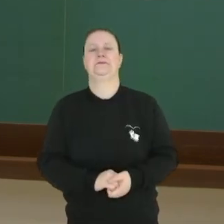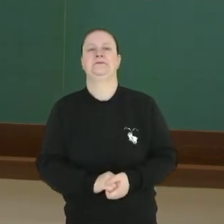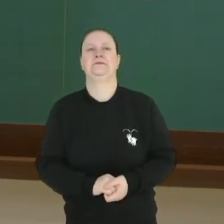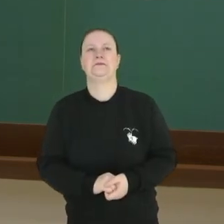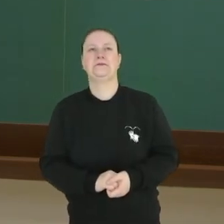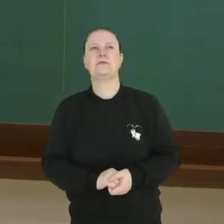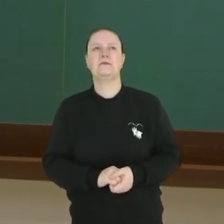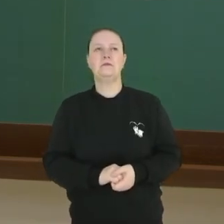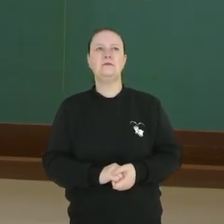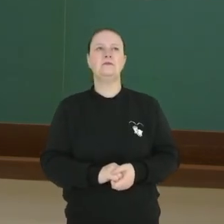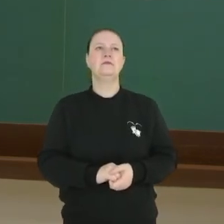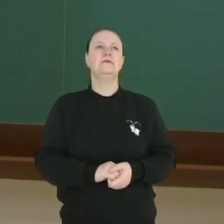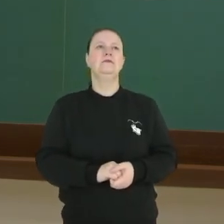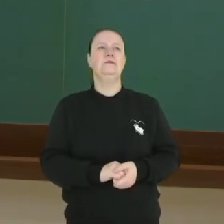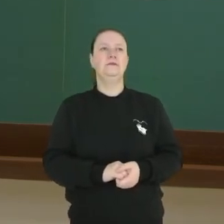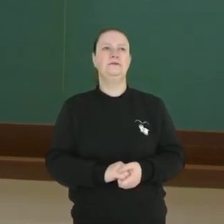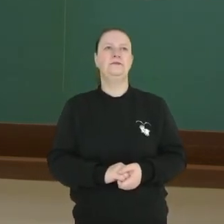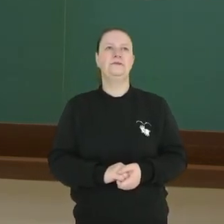Muito bem.